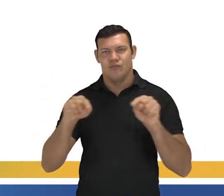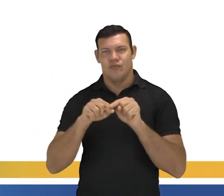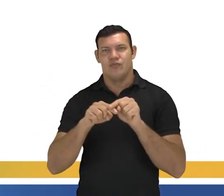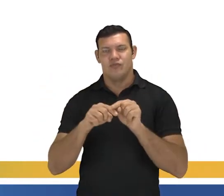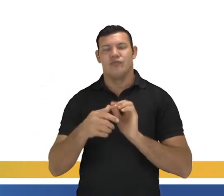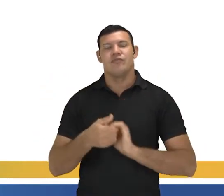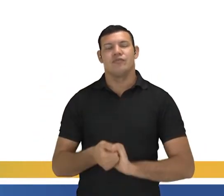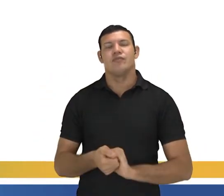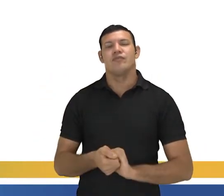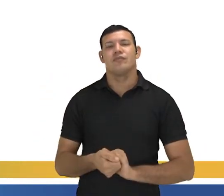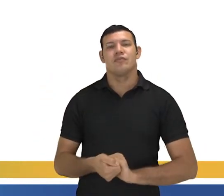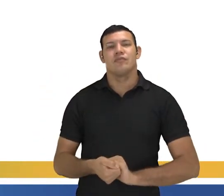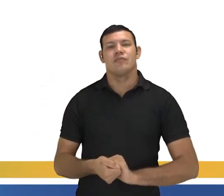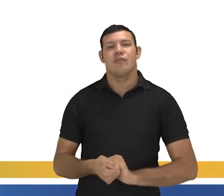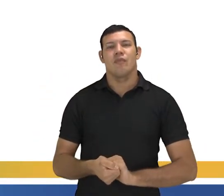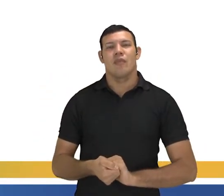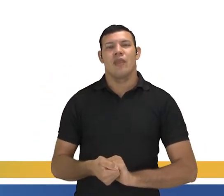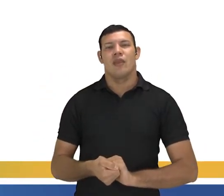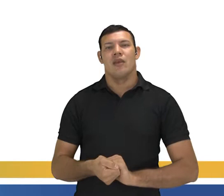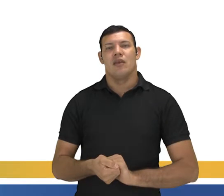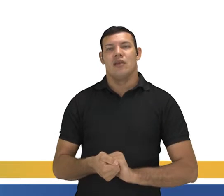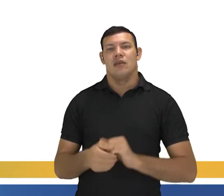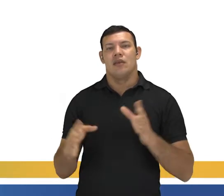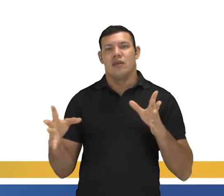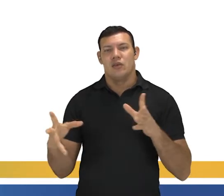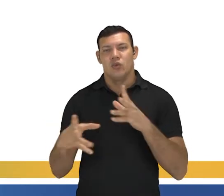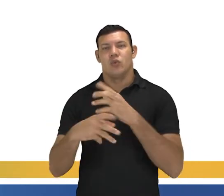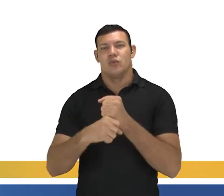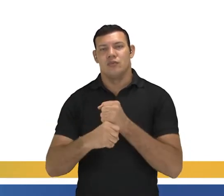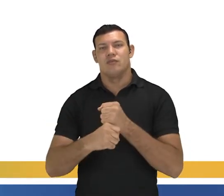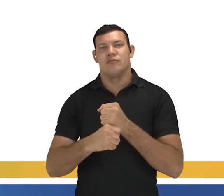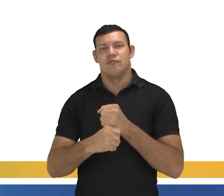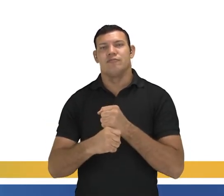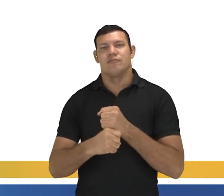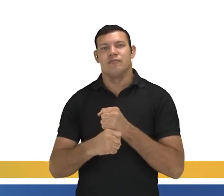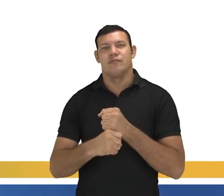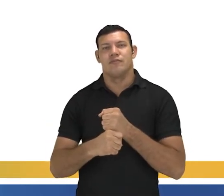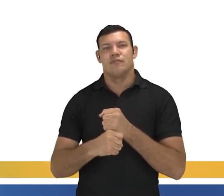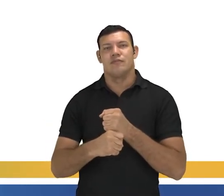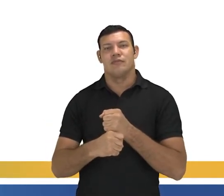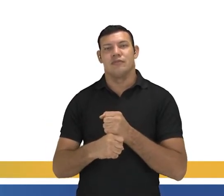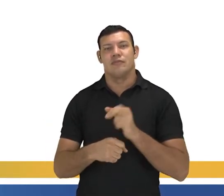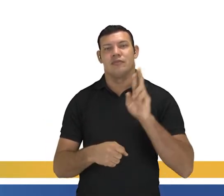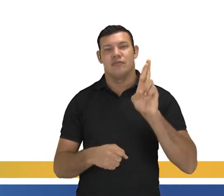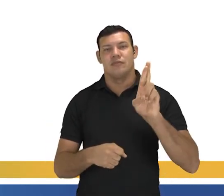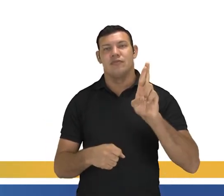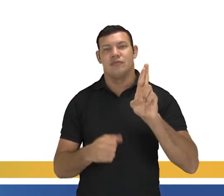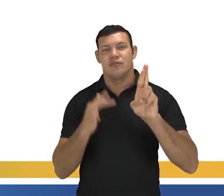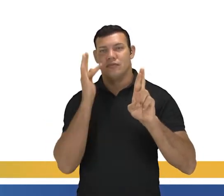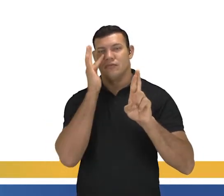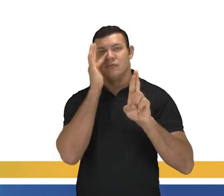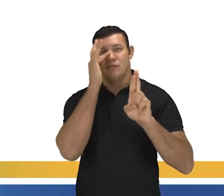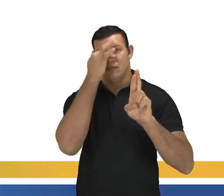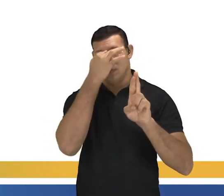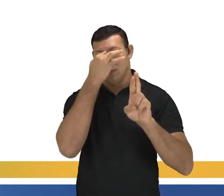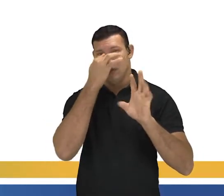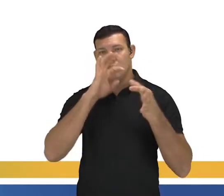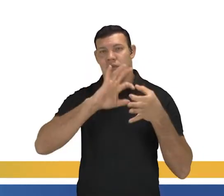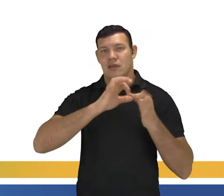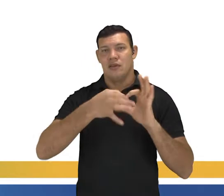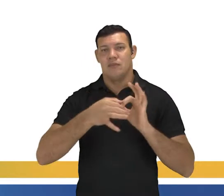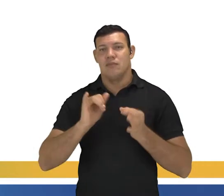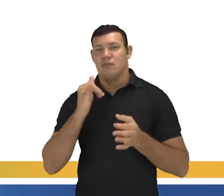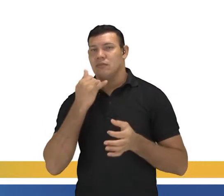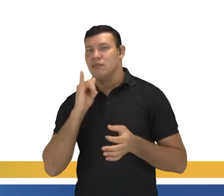resistor. Então, fazendo a soma desses 3 resistores, nós temos que REC, a corrente elétrica e a